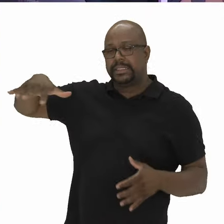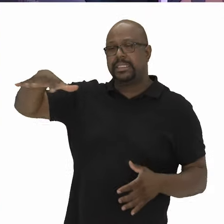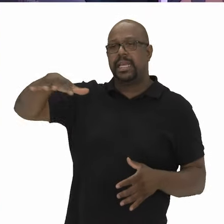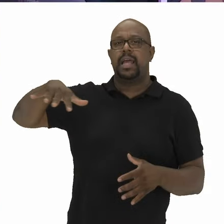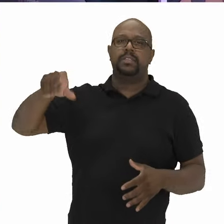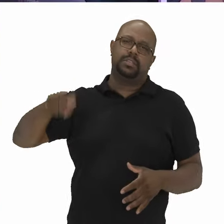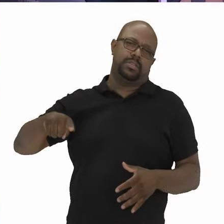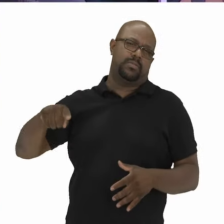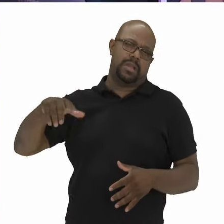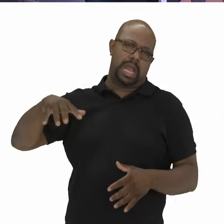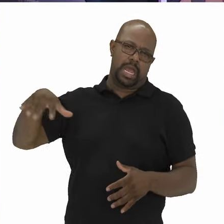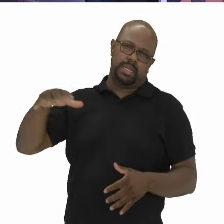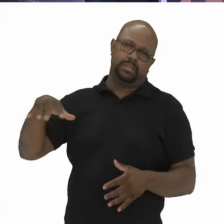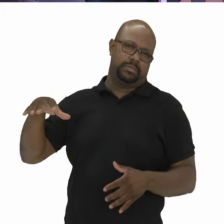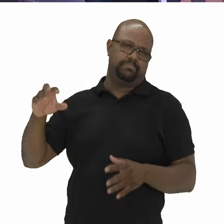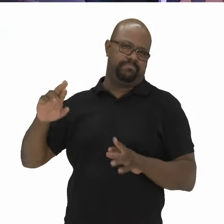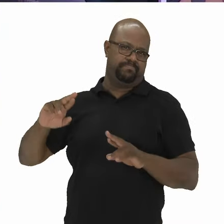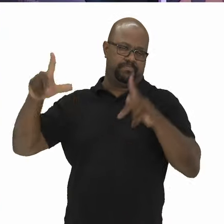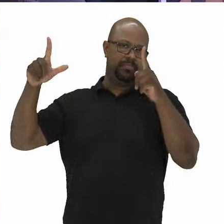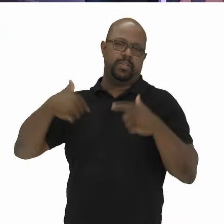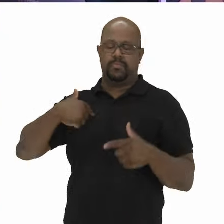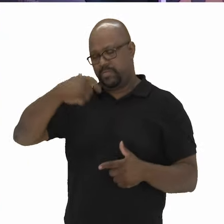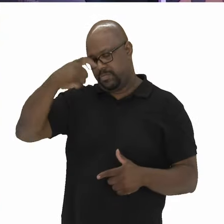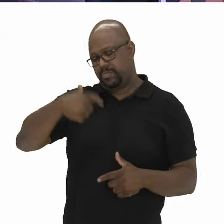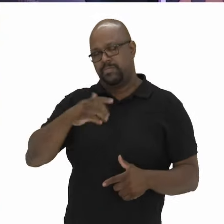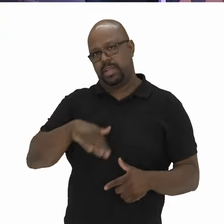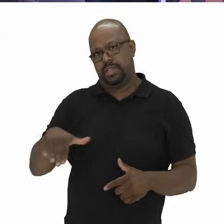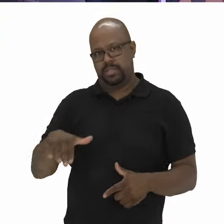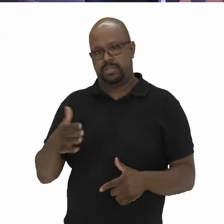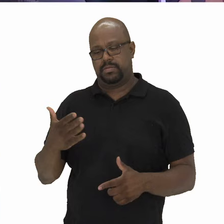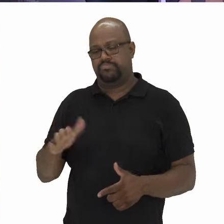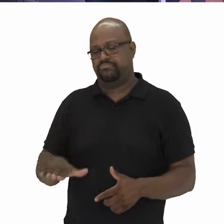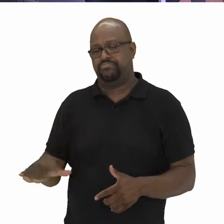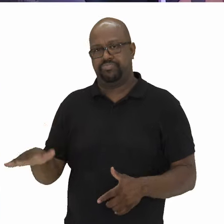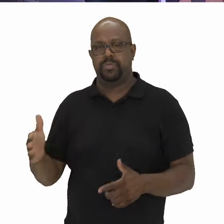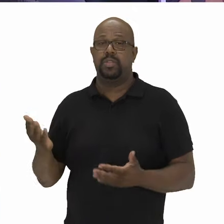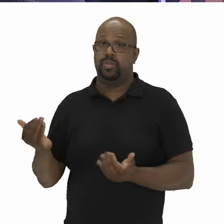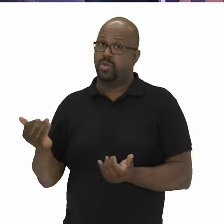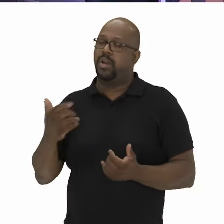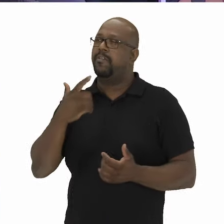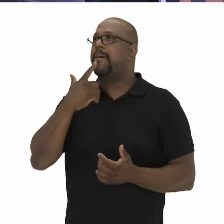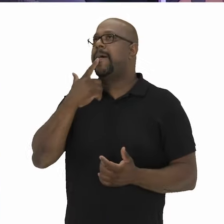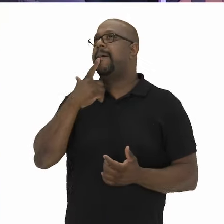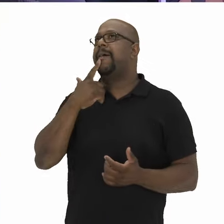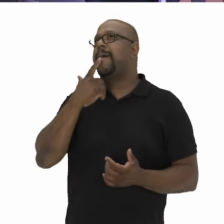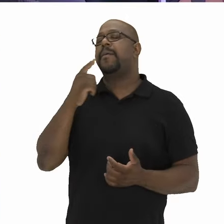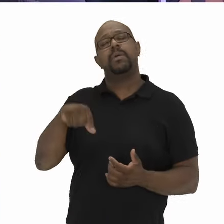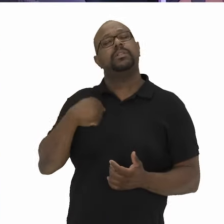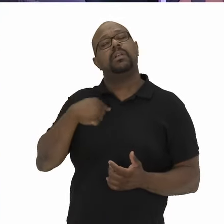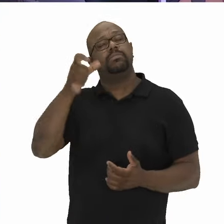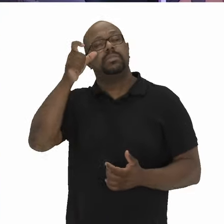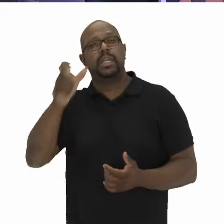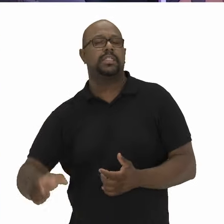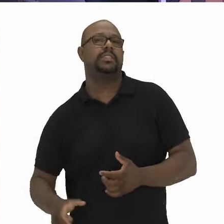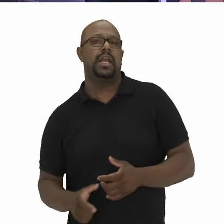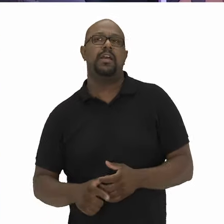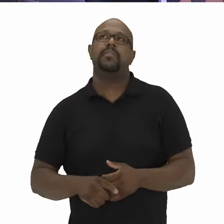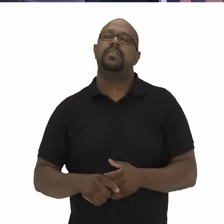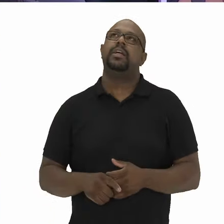áreas que eram áreas peculiares para uma criança tão pequena né mas era o que me